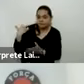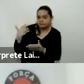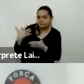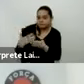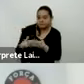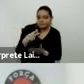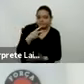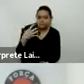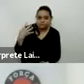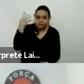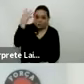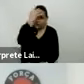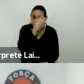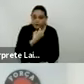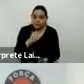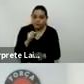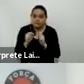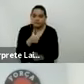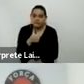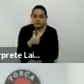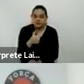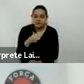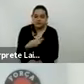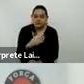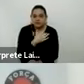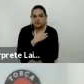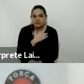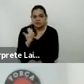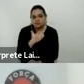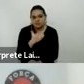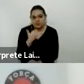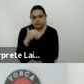horas 13 óbitos e mais